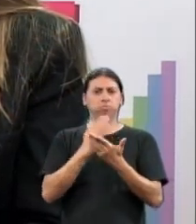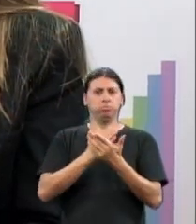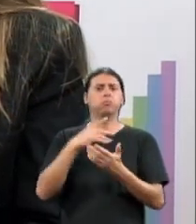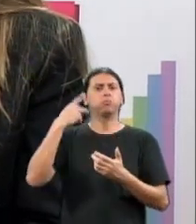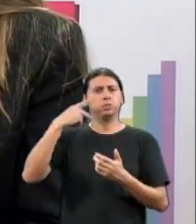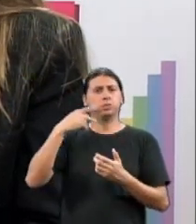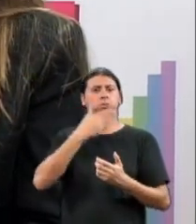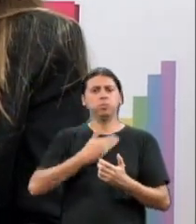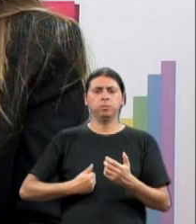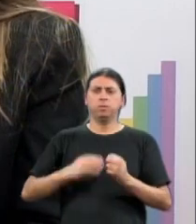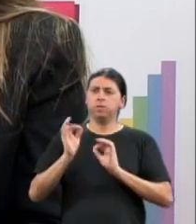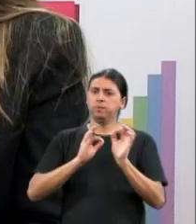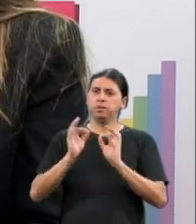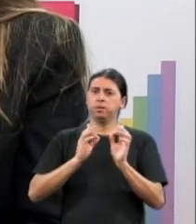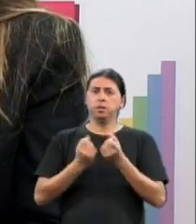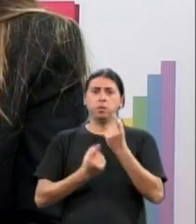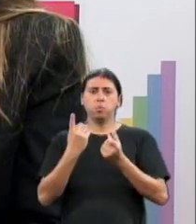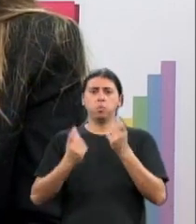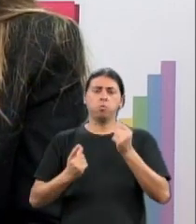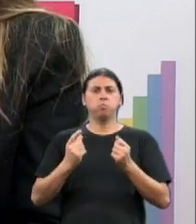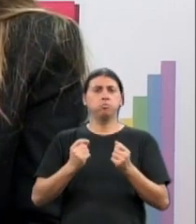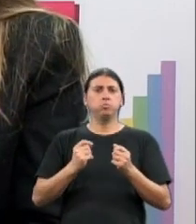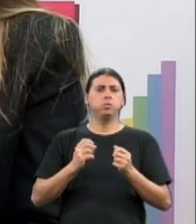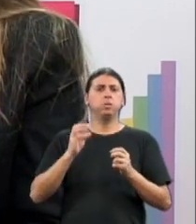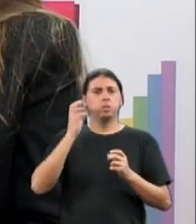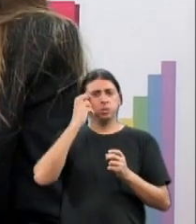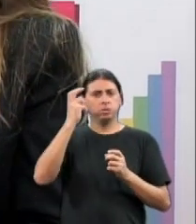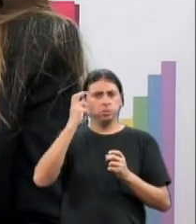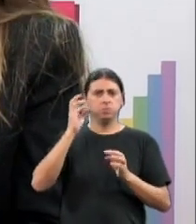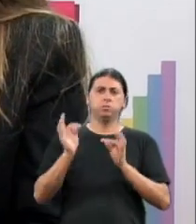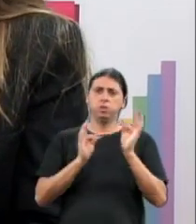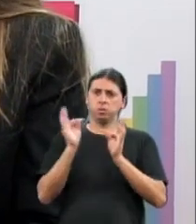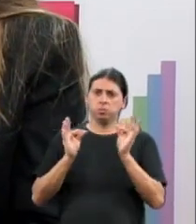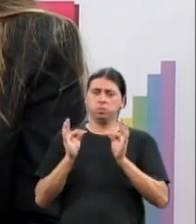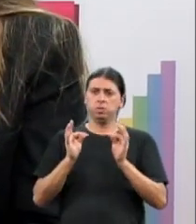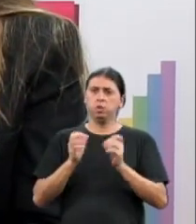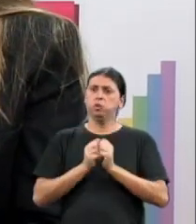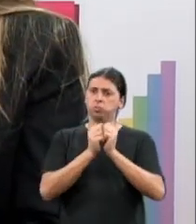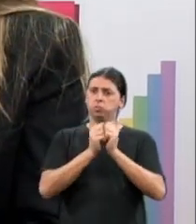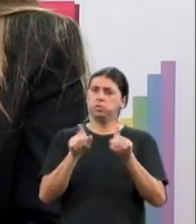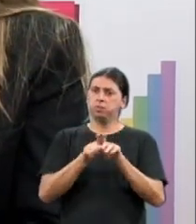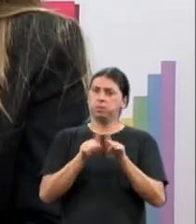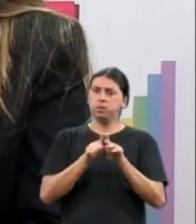são feitas por alguns especialistas, e são meus colegas também,